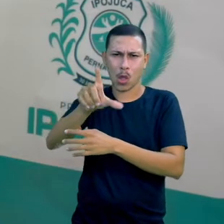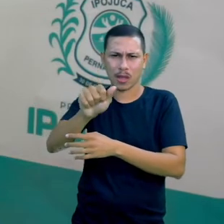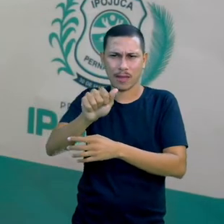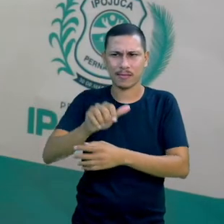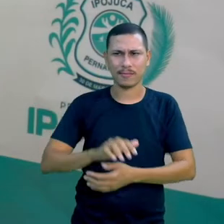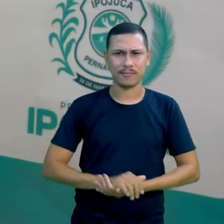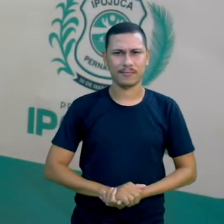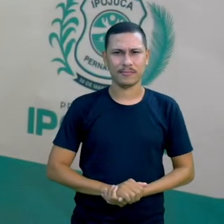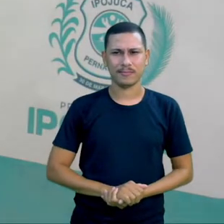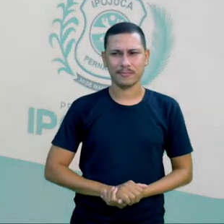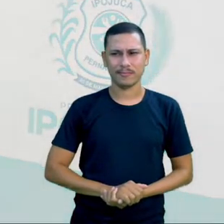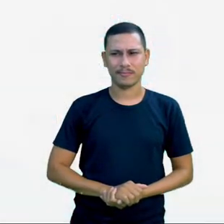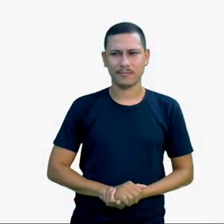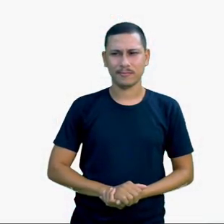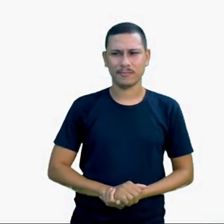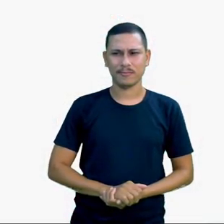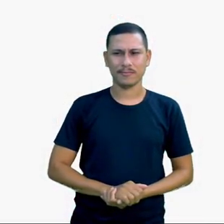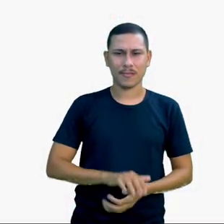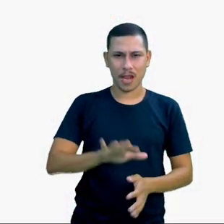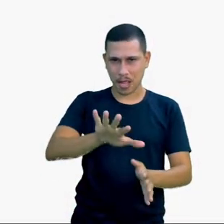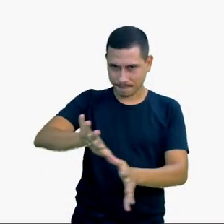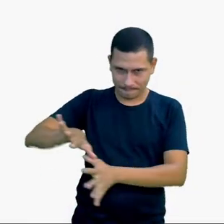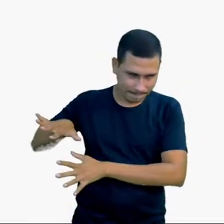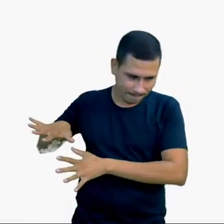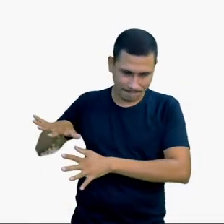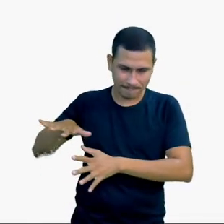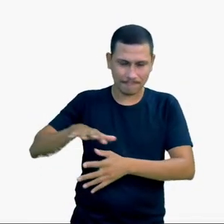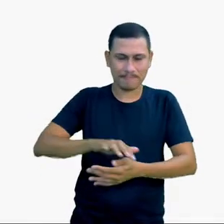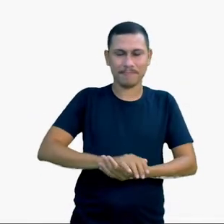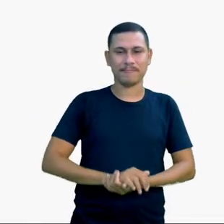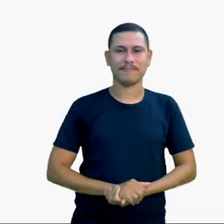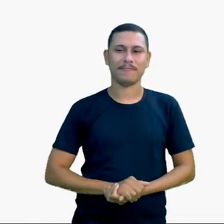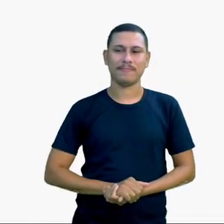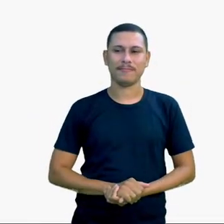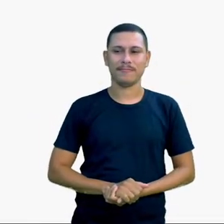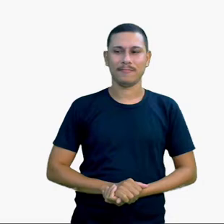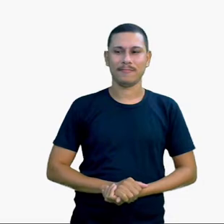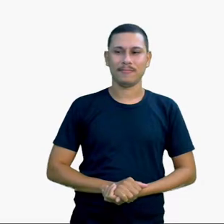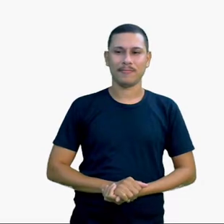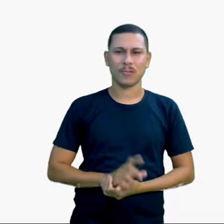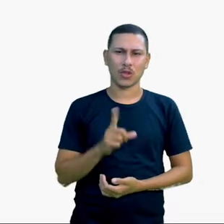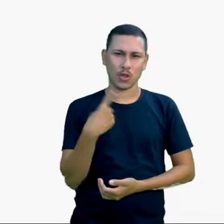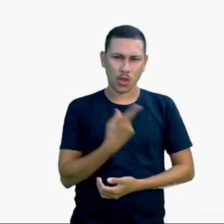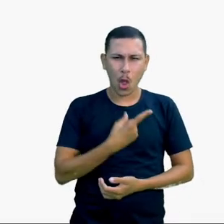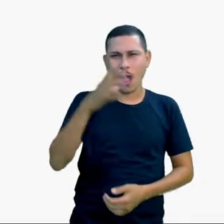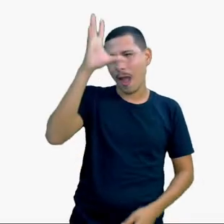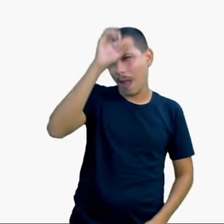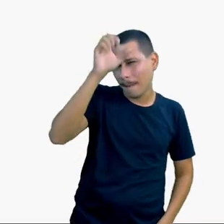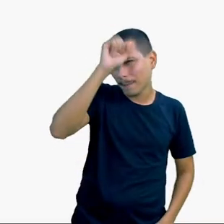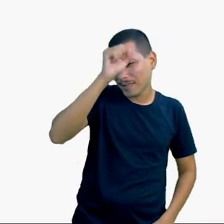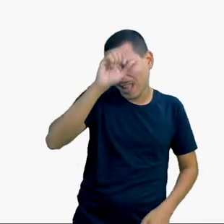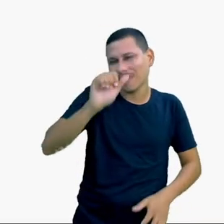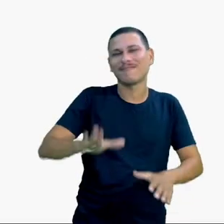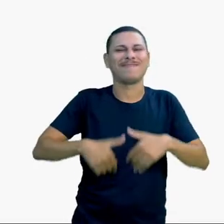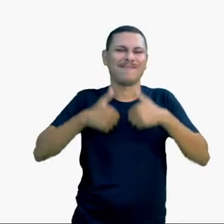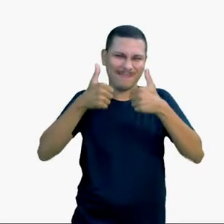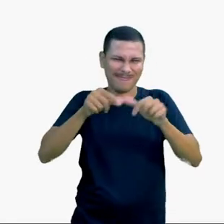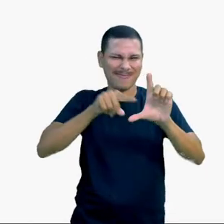moda. Vamos prosseguir. Veja como estamos aprendendo bastante em um único